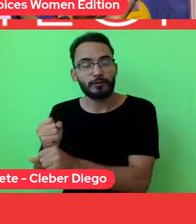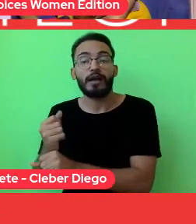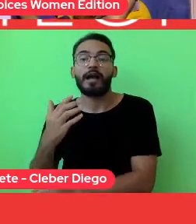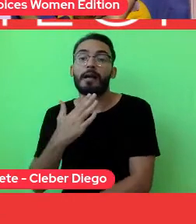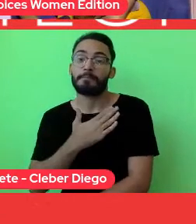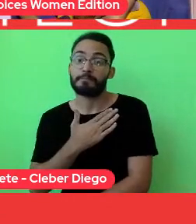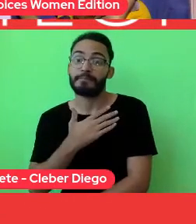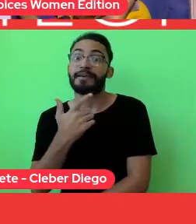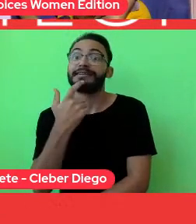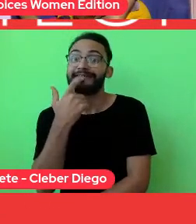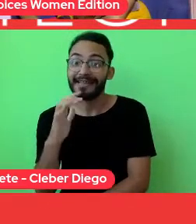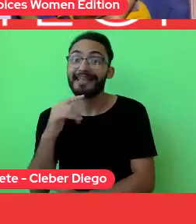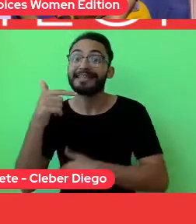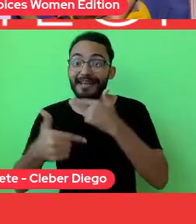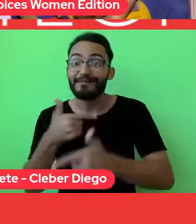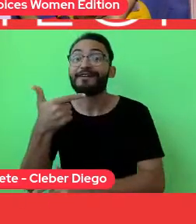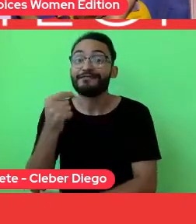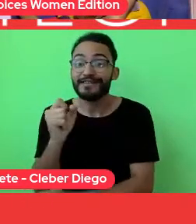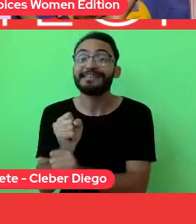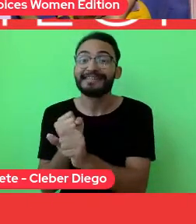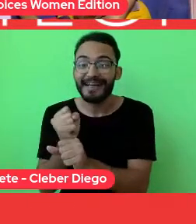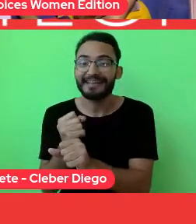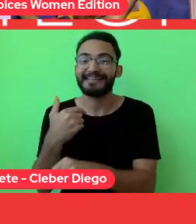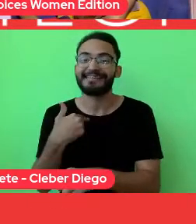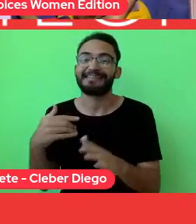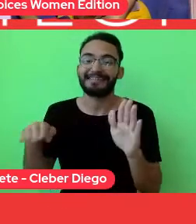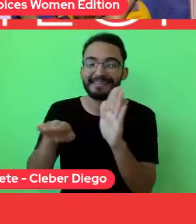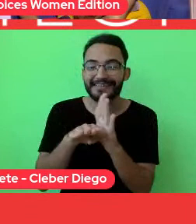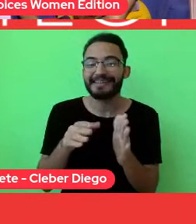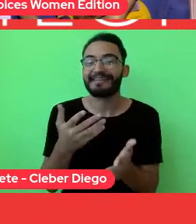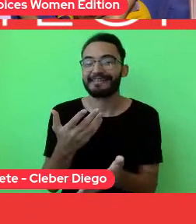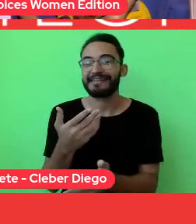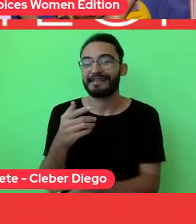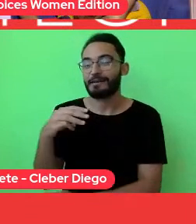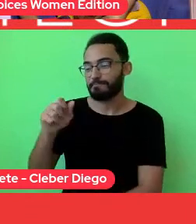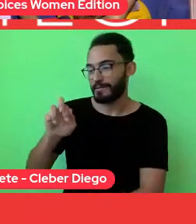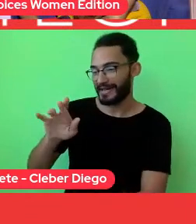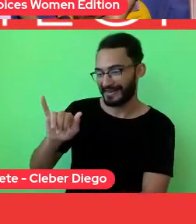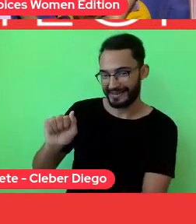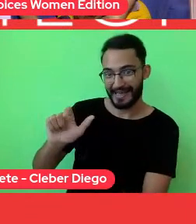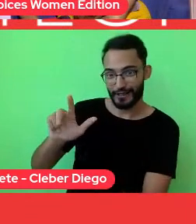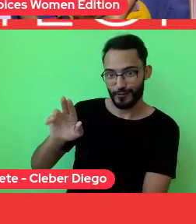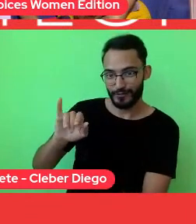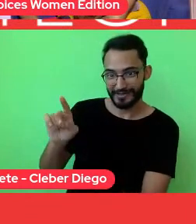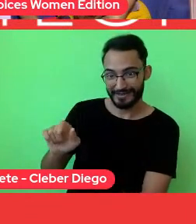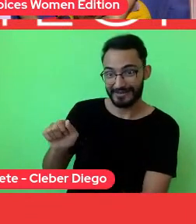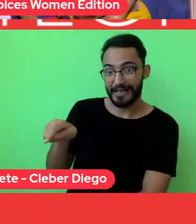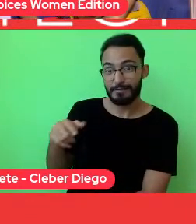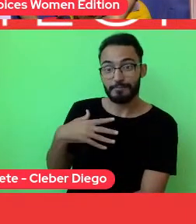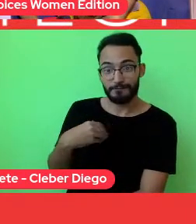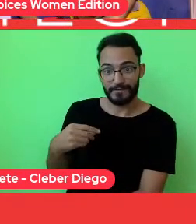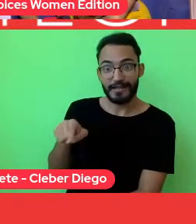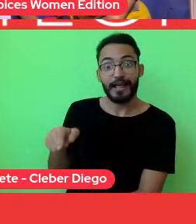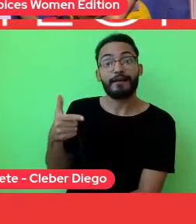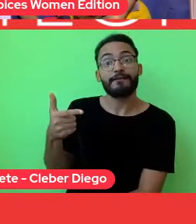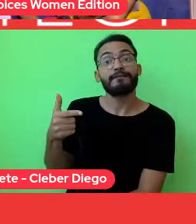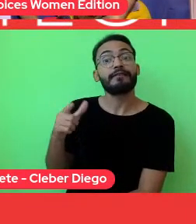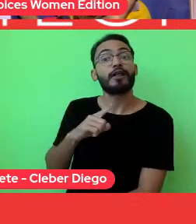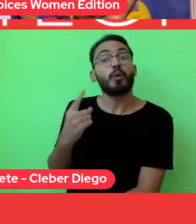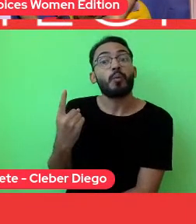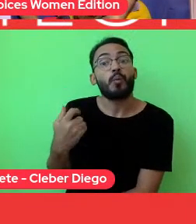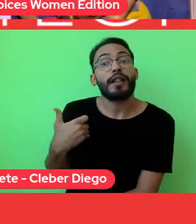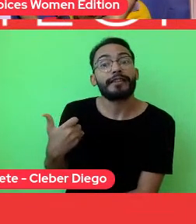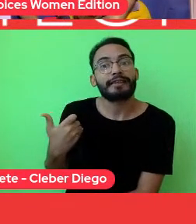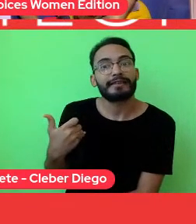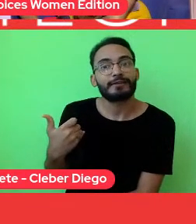tem 20 anos. Quando eu entrei, a Maria Luísa tinha apenas um aninho. E uma curiosidade, apenas